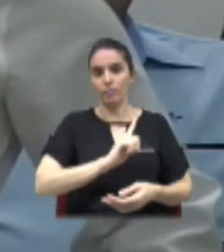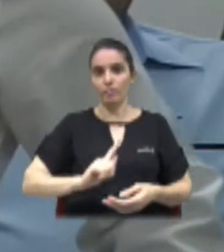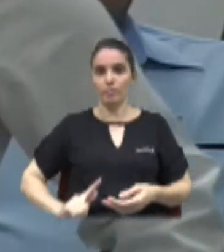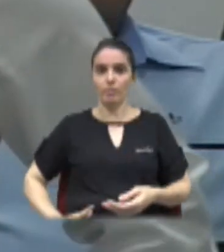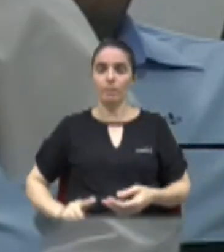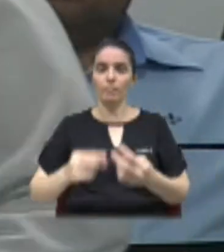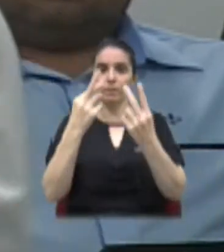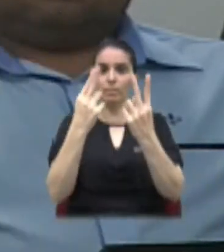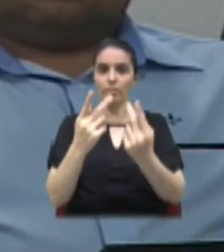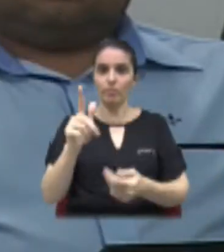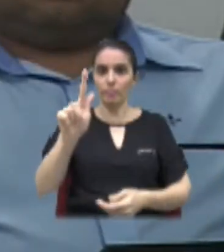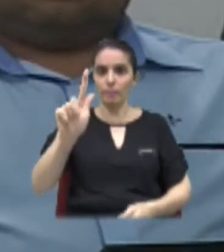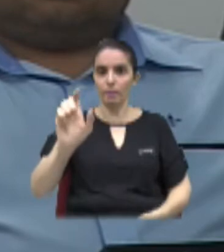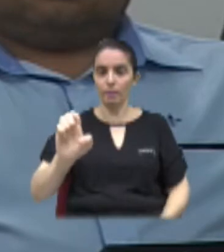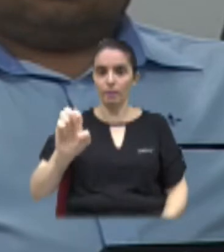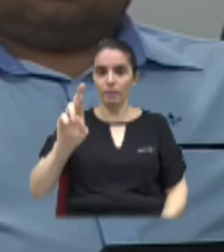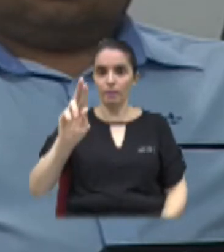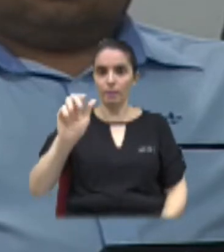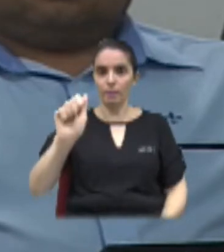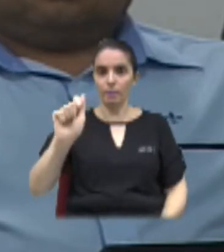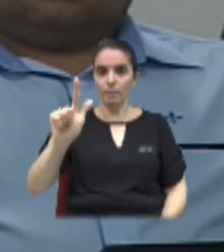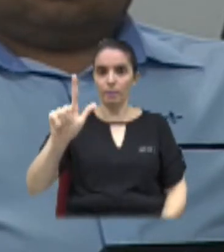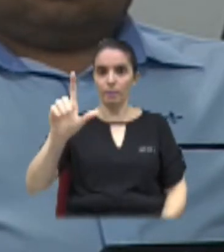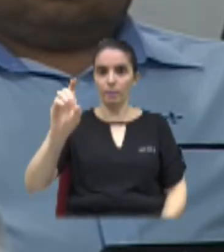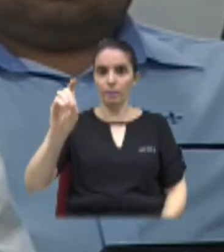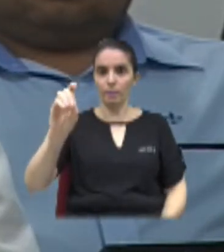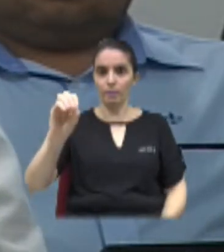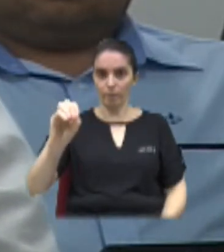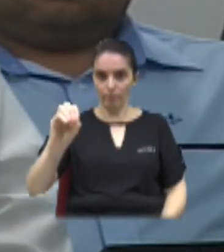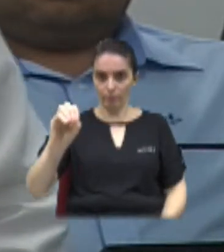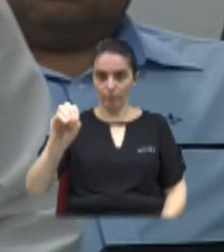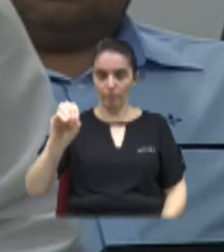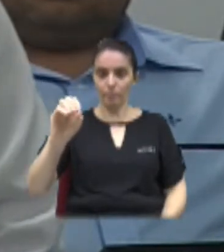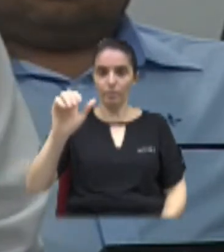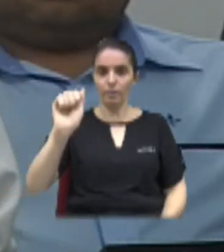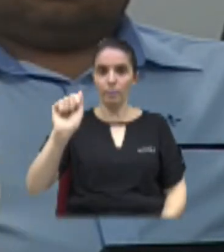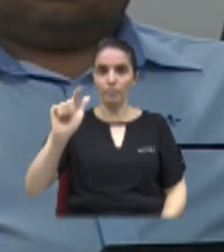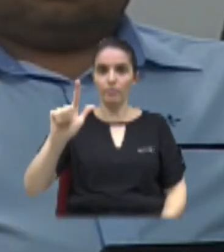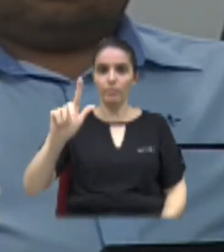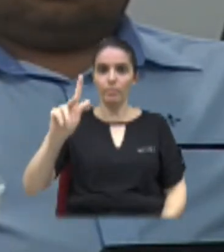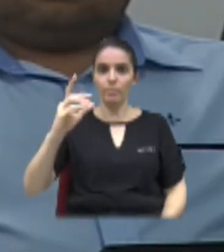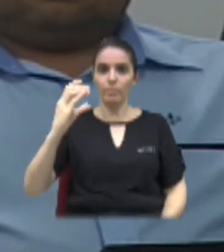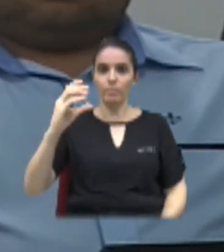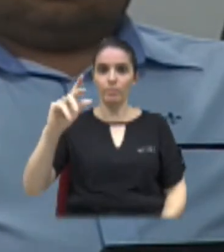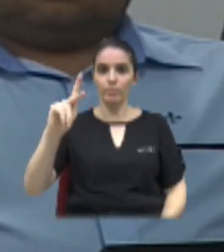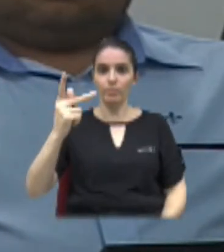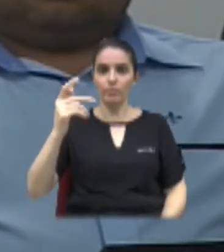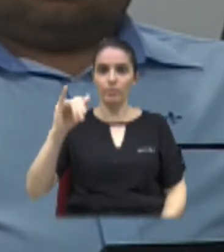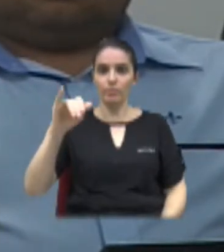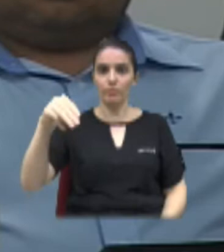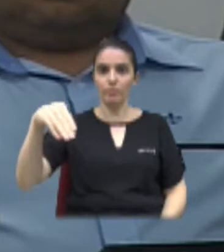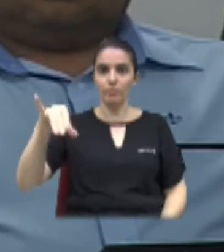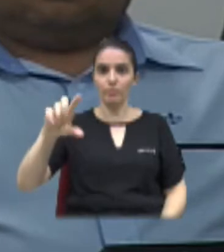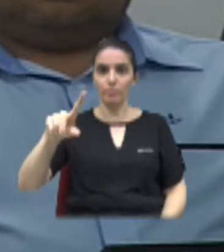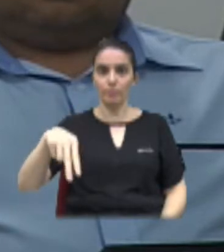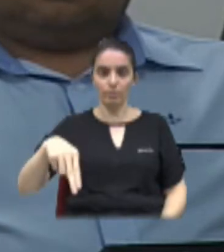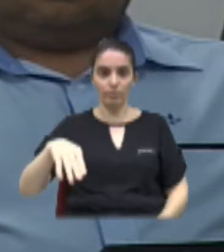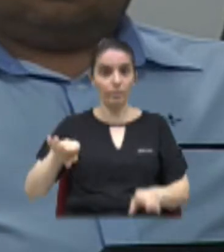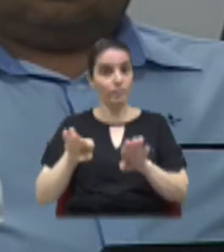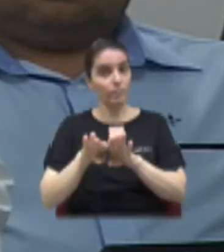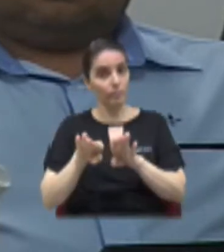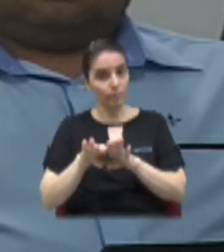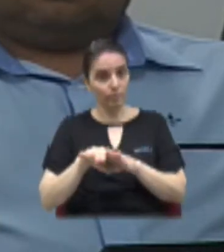Presidente, eu quero inicialmente parabenizar o vereador Mir, que com maestria,